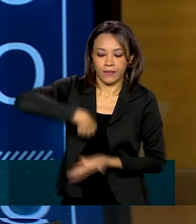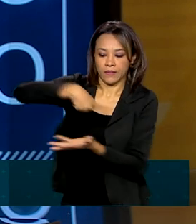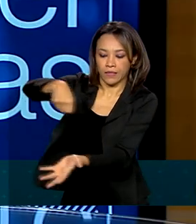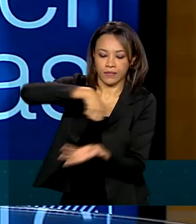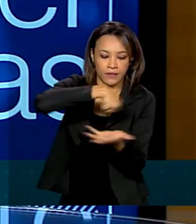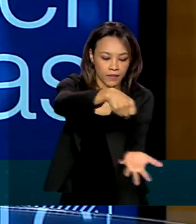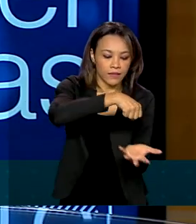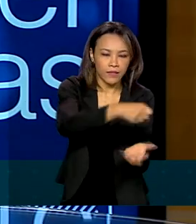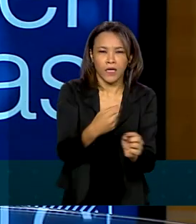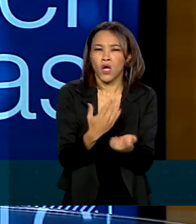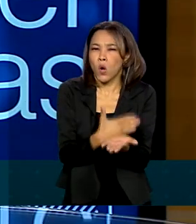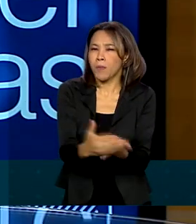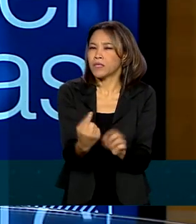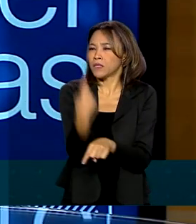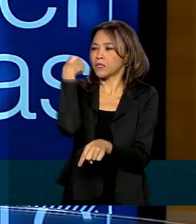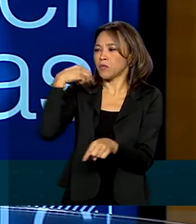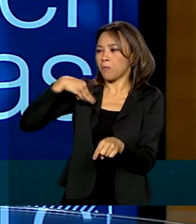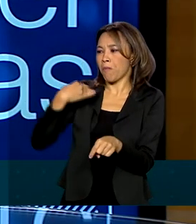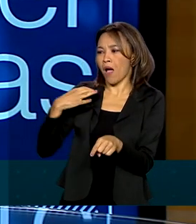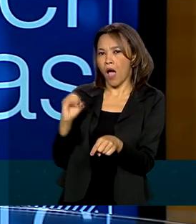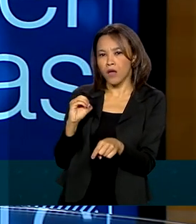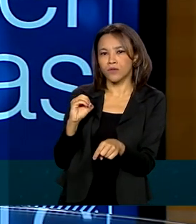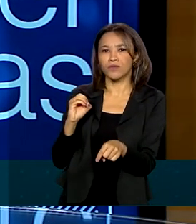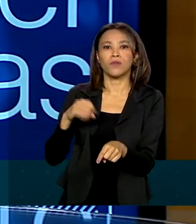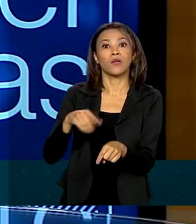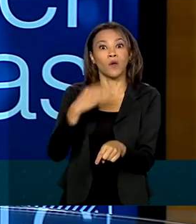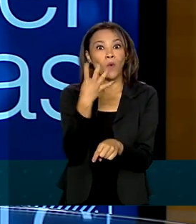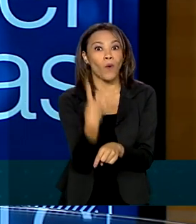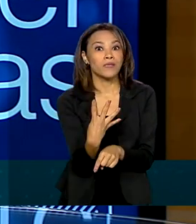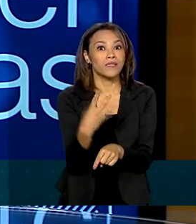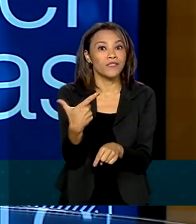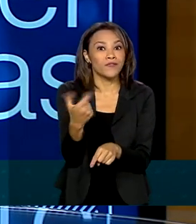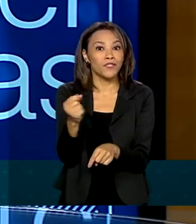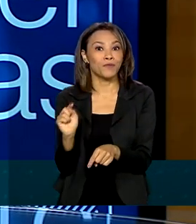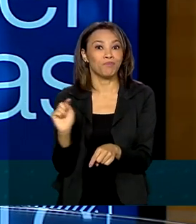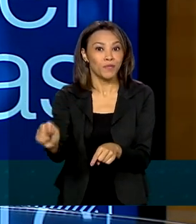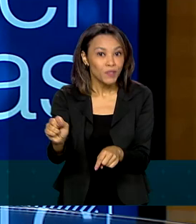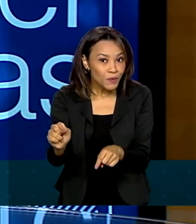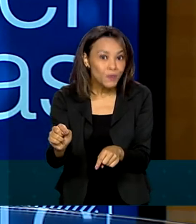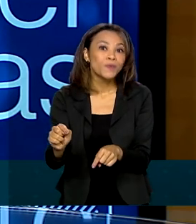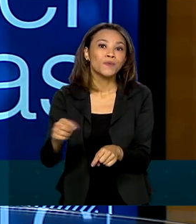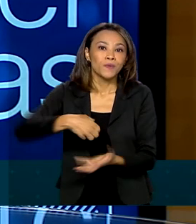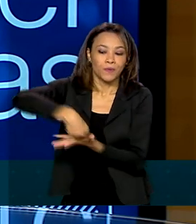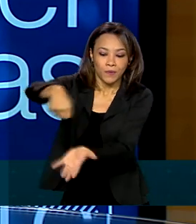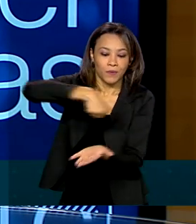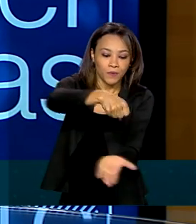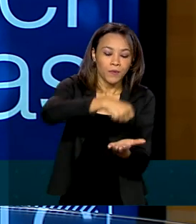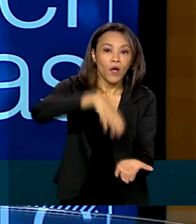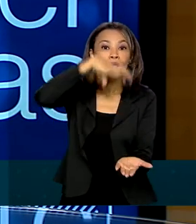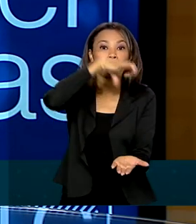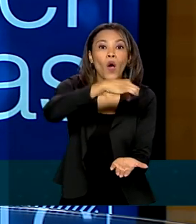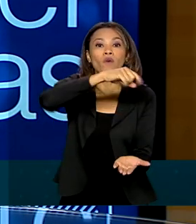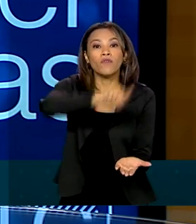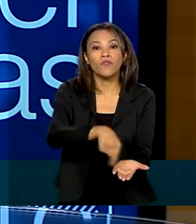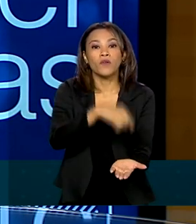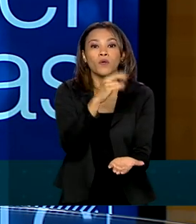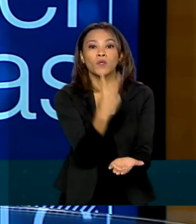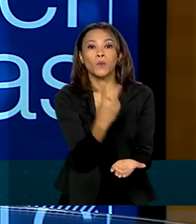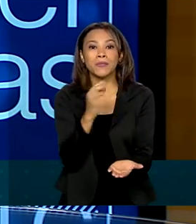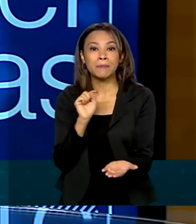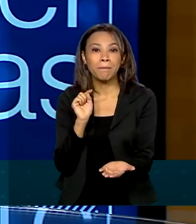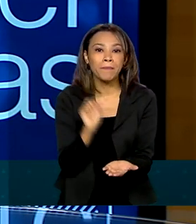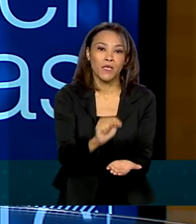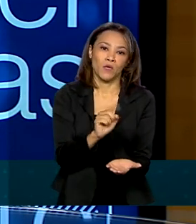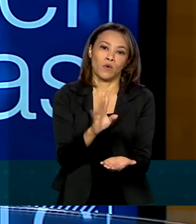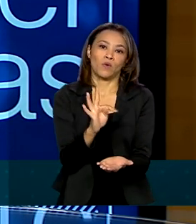Começamos em março, fomos caminhando e já estamos na margem de 420 mil cestas básicas, que equivale a aproximadamente 9,2 mil toneladas de alimento